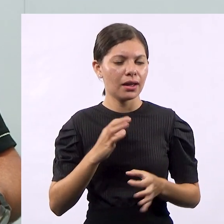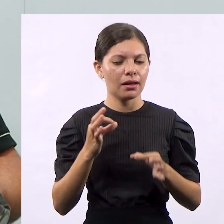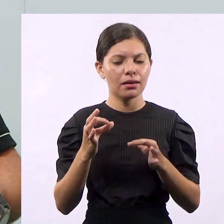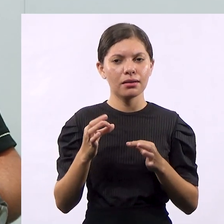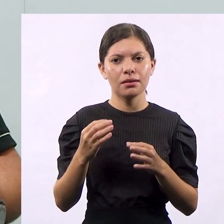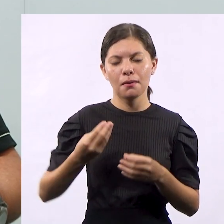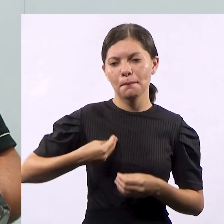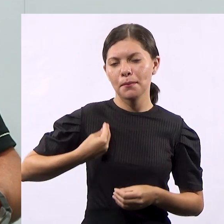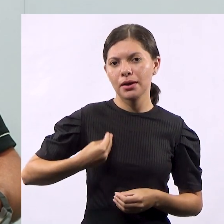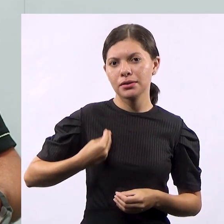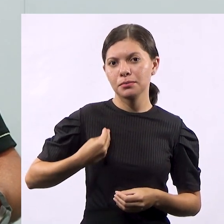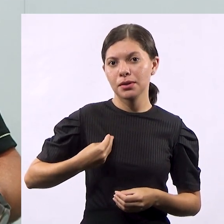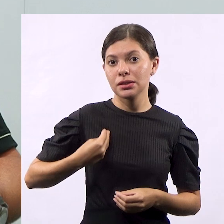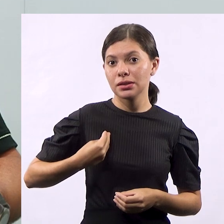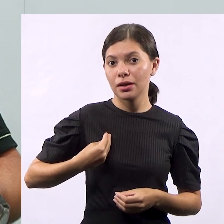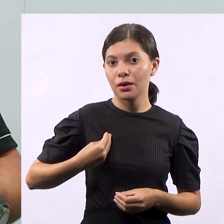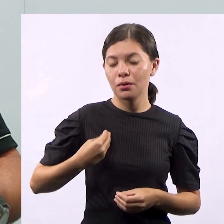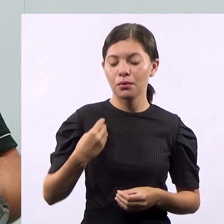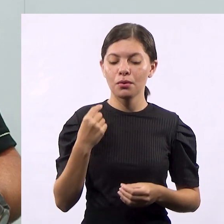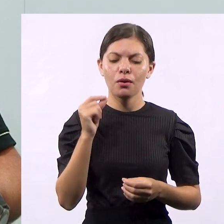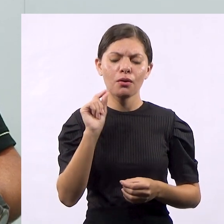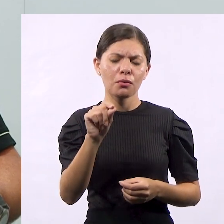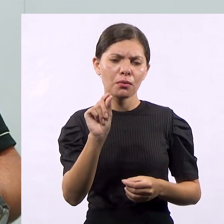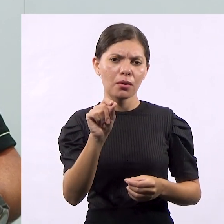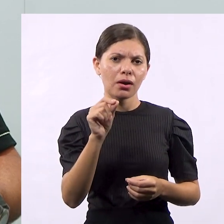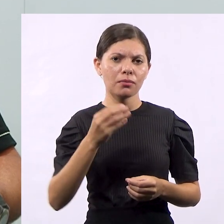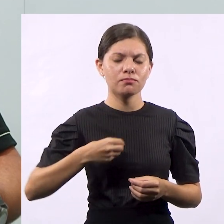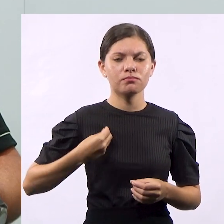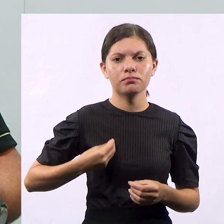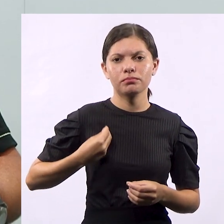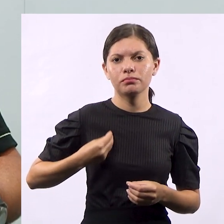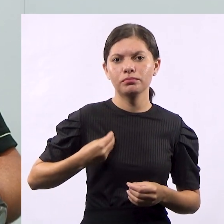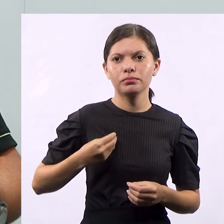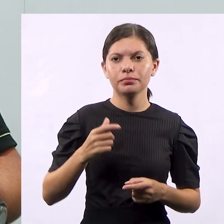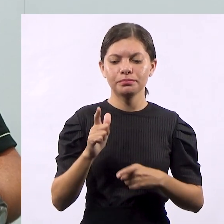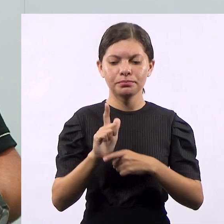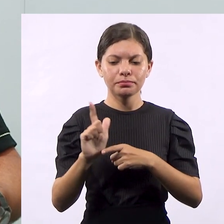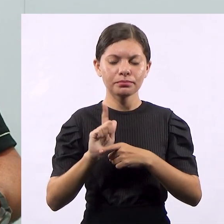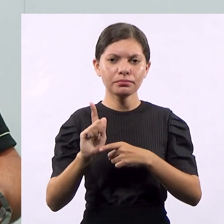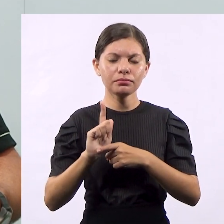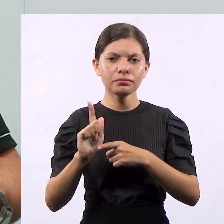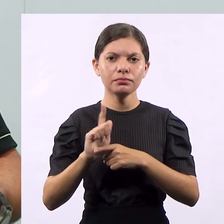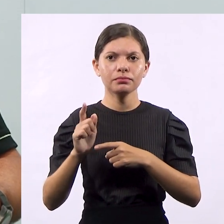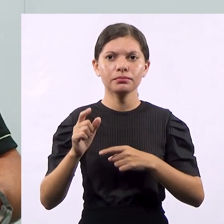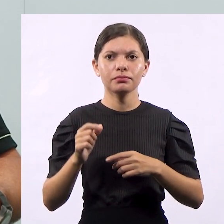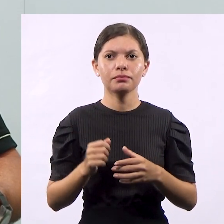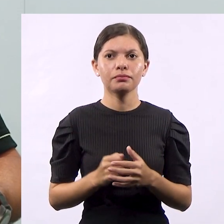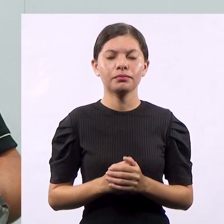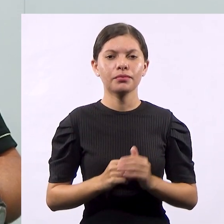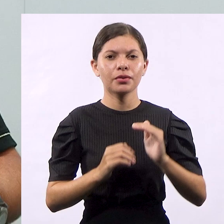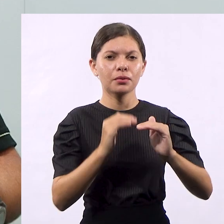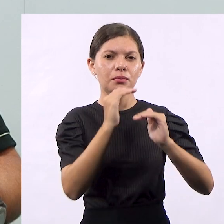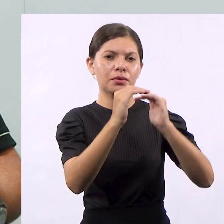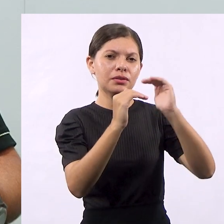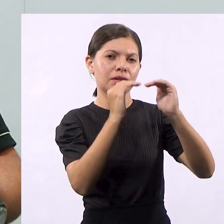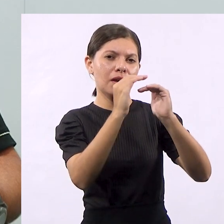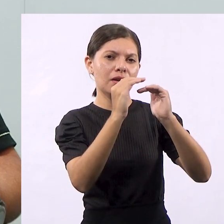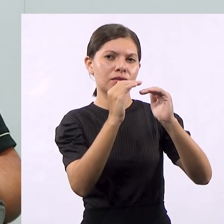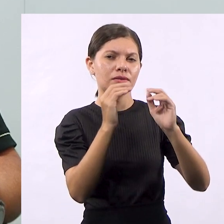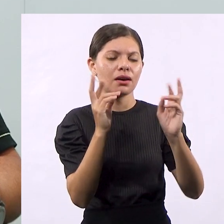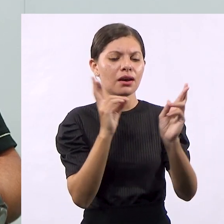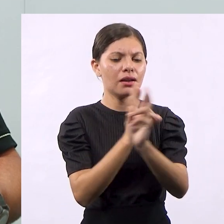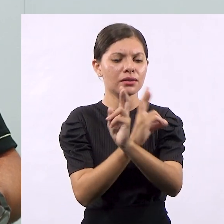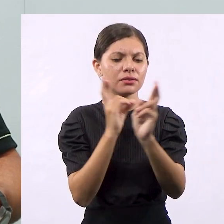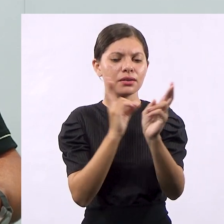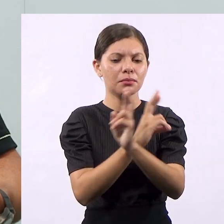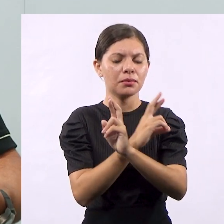tipo de participação e qual é a participação daquela gestão no processo de proposição de políticas, quais são os